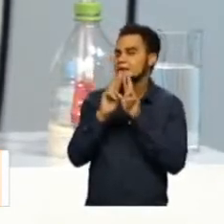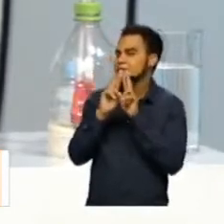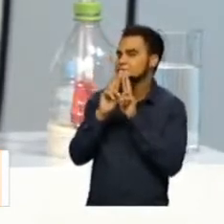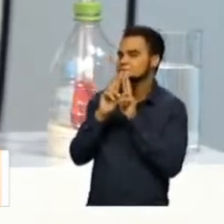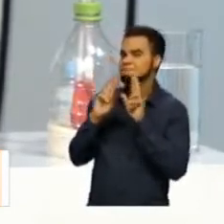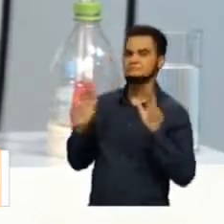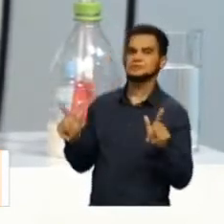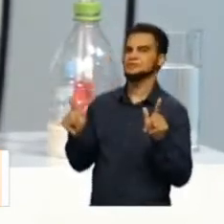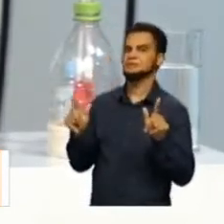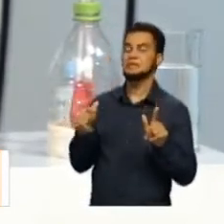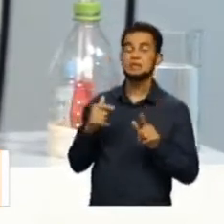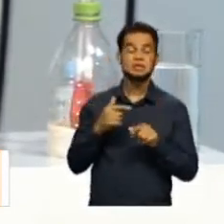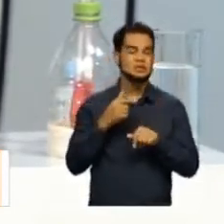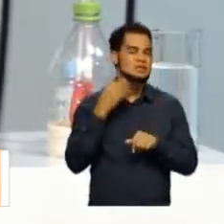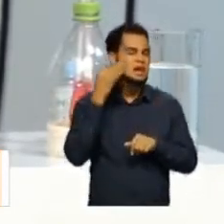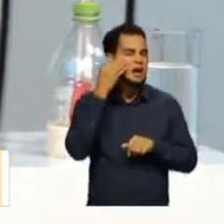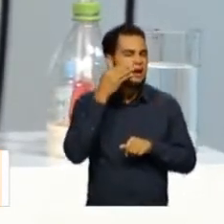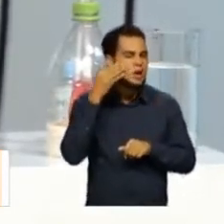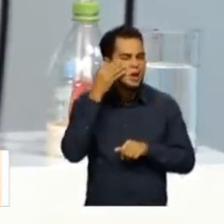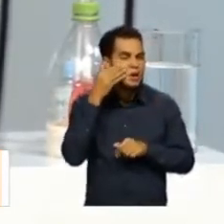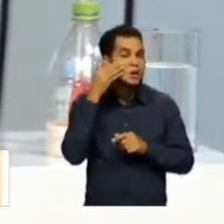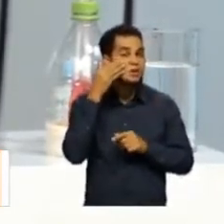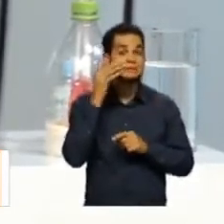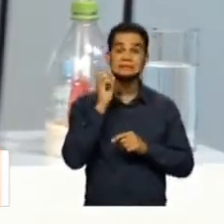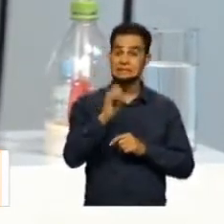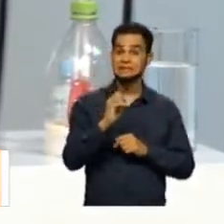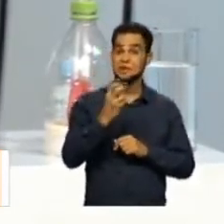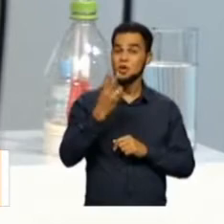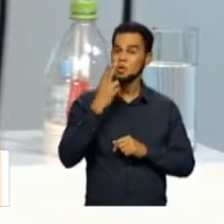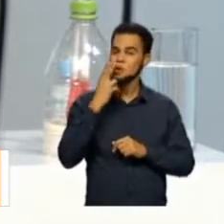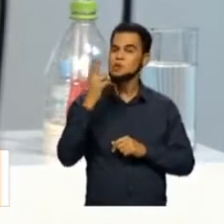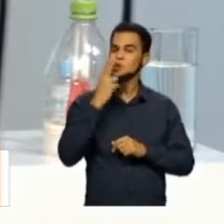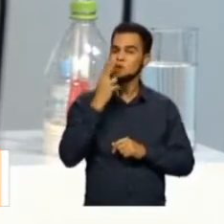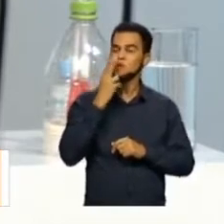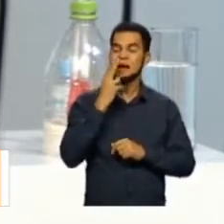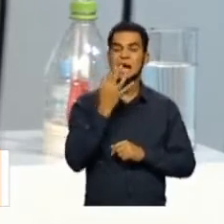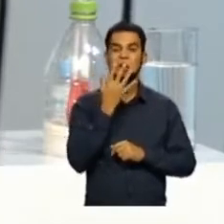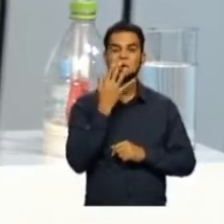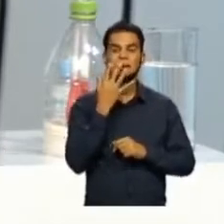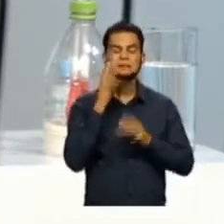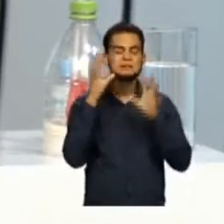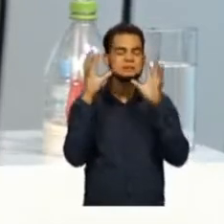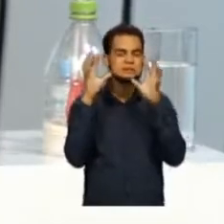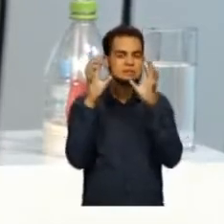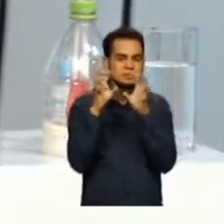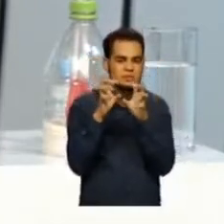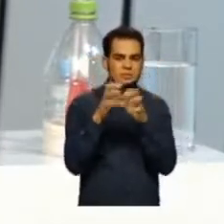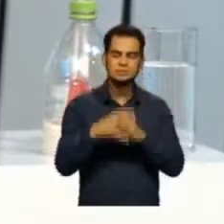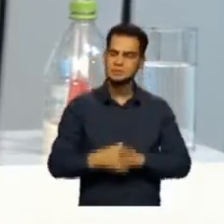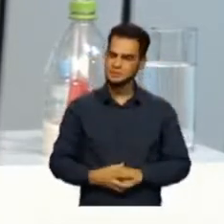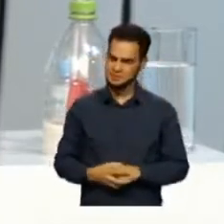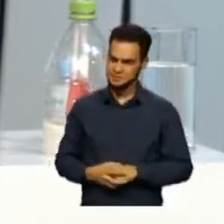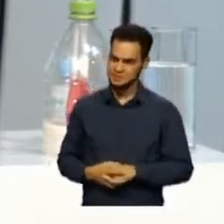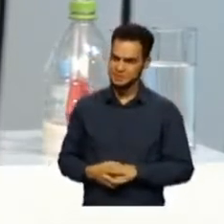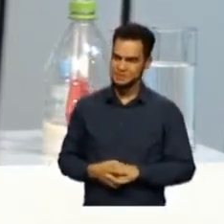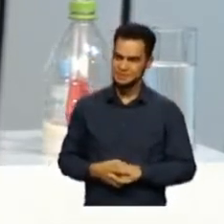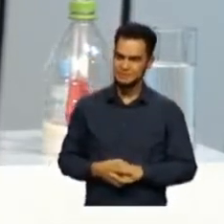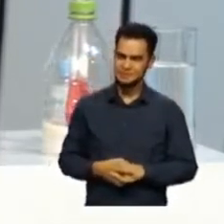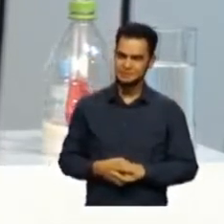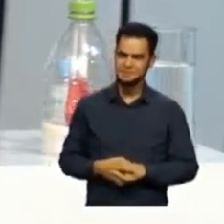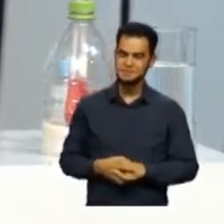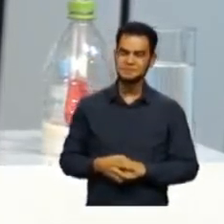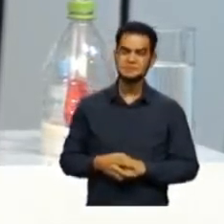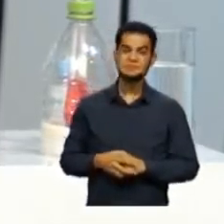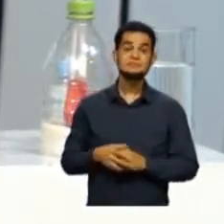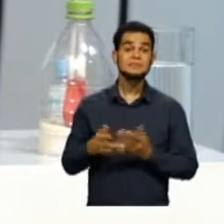mais rosada. Se fosse de um fumante, seria uma cor mais escura. O pulmão, ele termina, as últimas